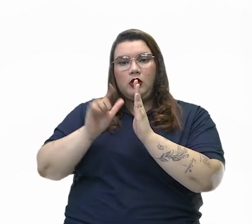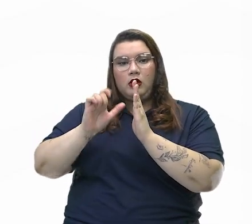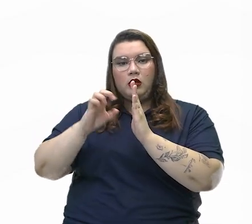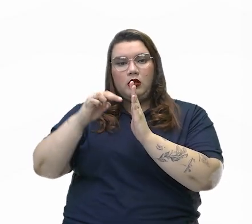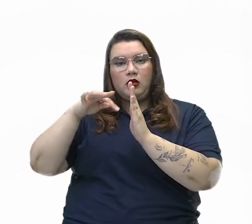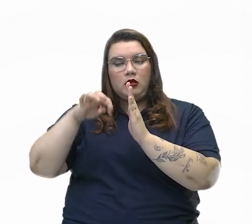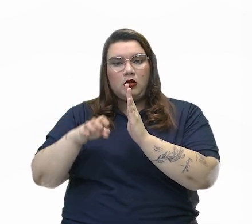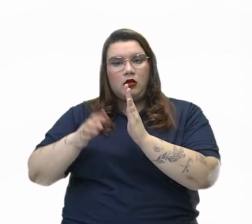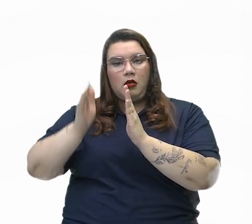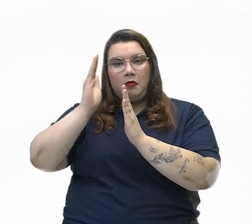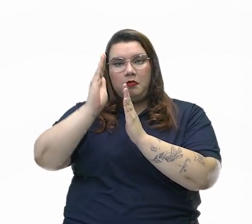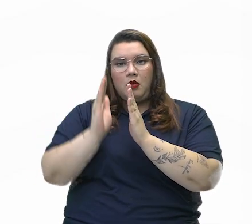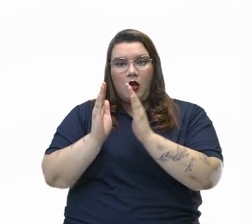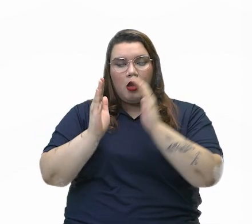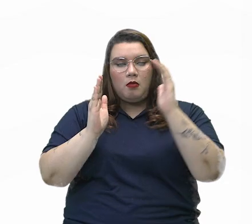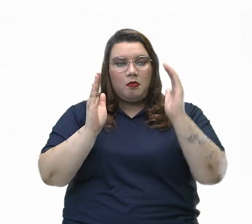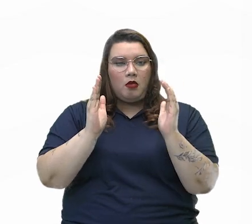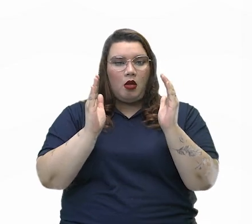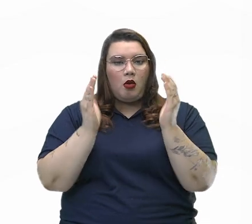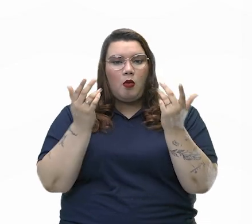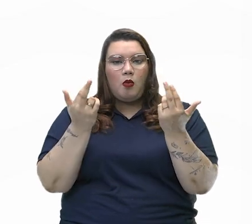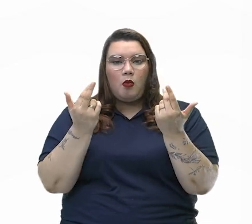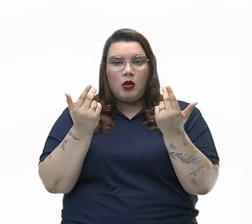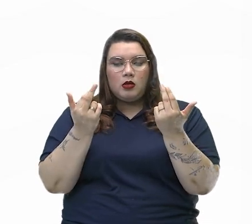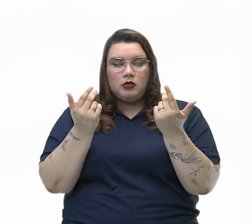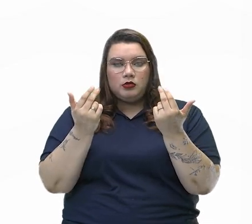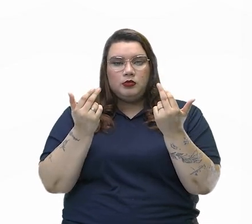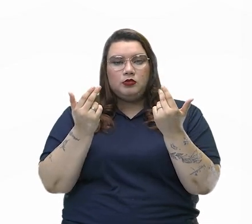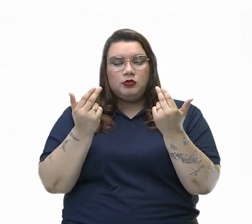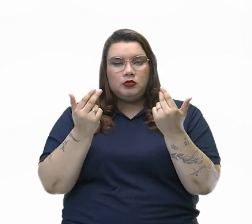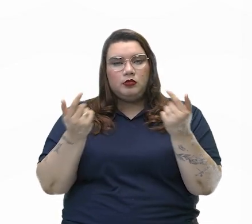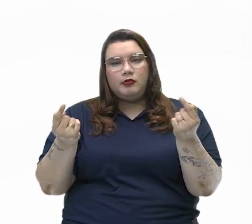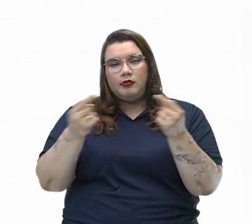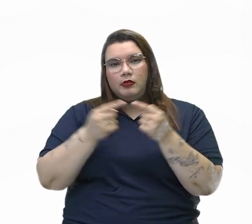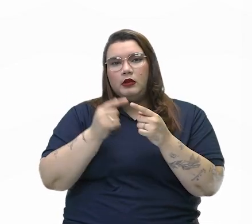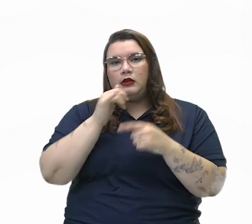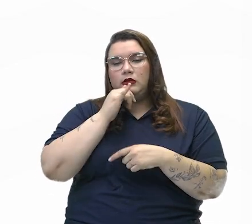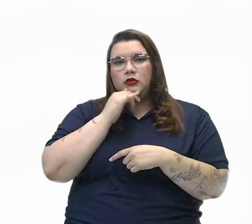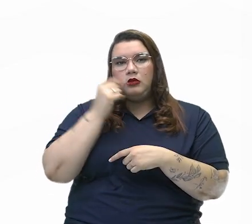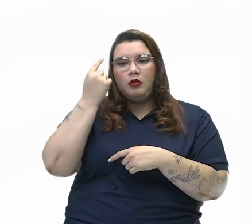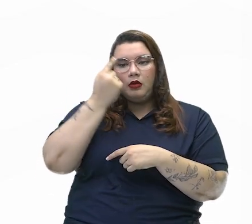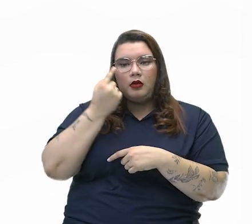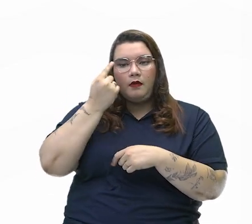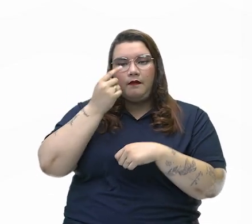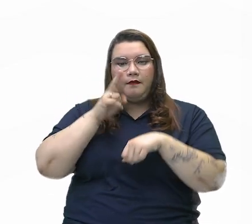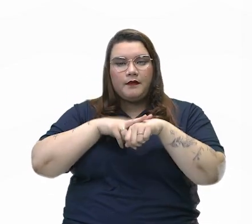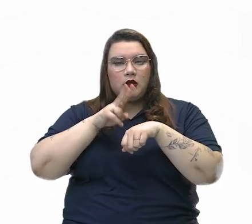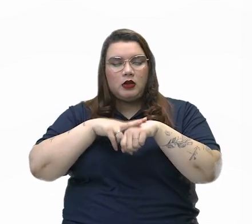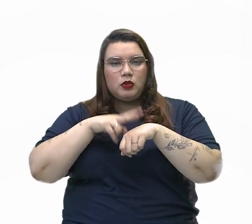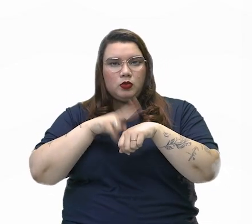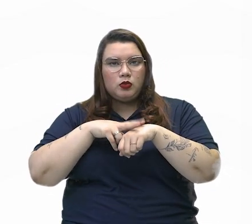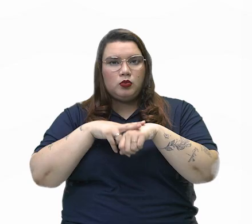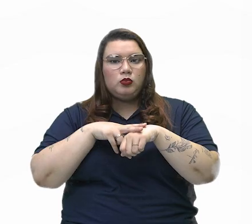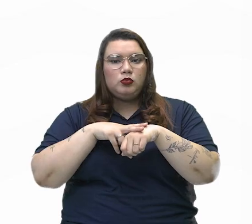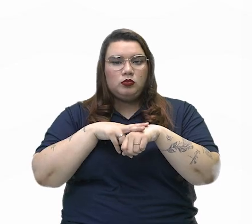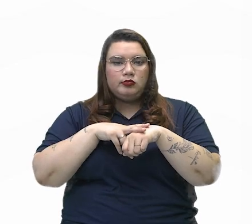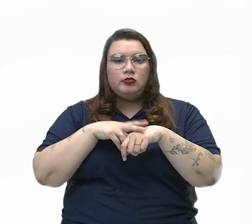propriamente dita, e que o primeiro e o terceiro meio são exatamente iguais. É o caso, por exemplo, de uma